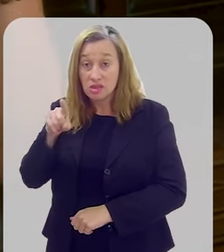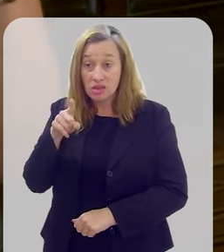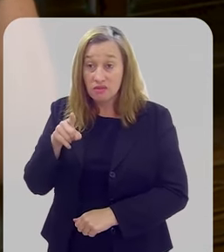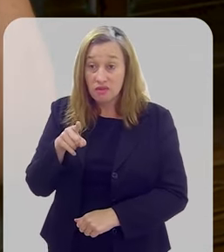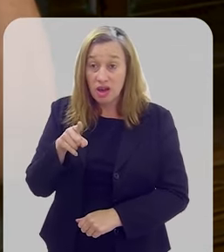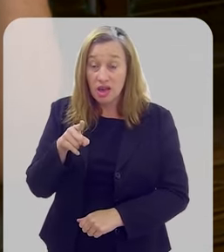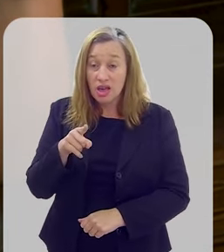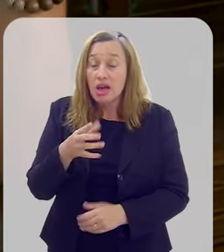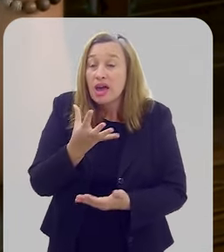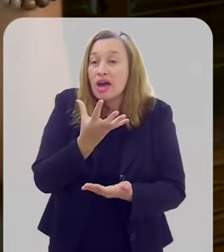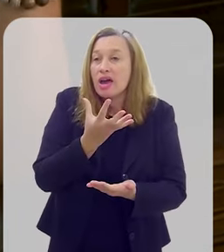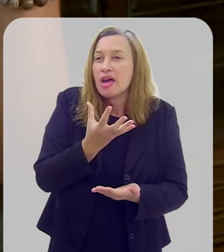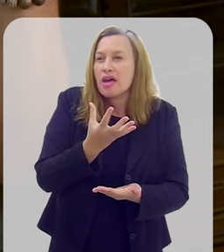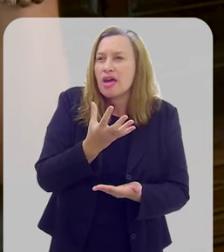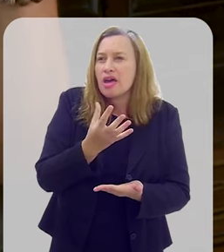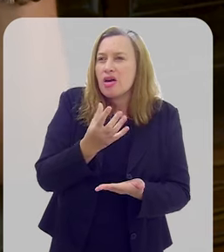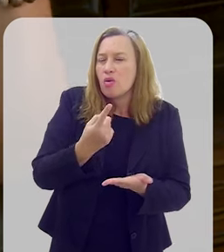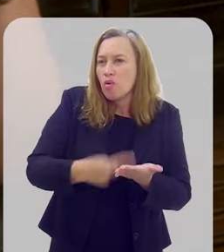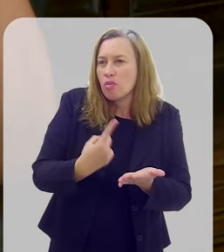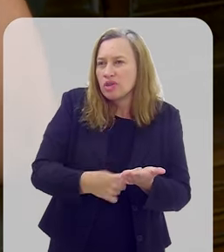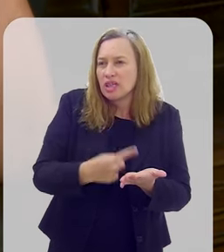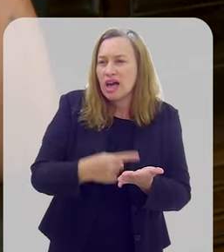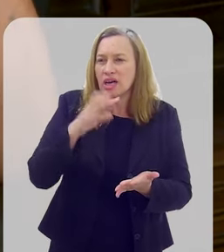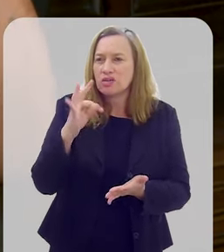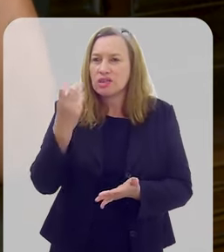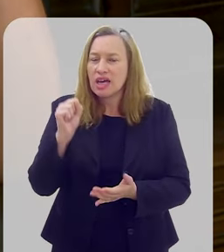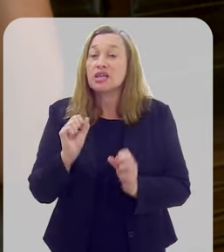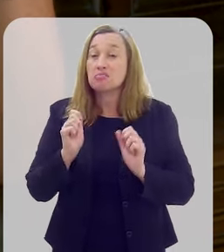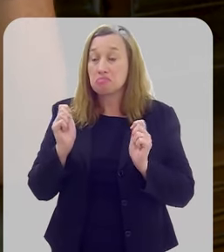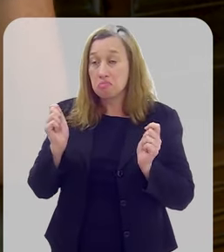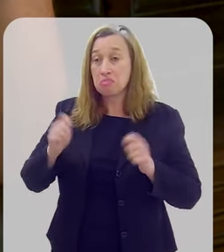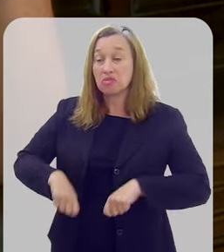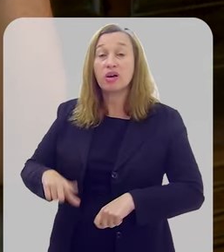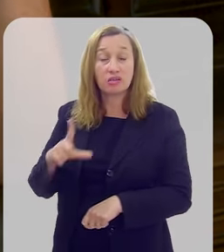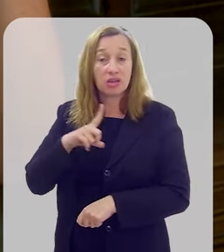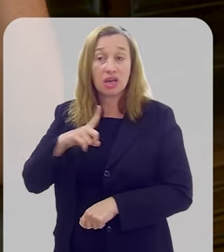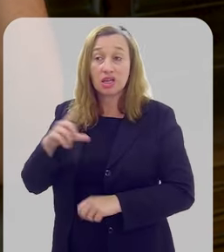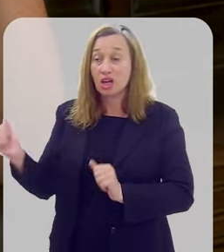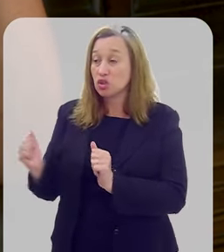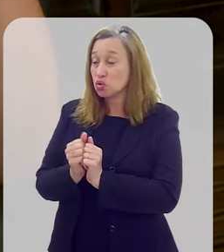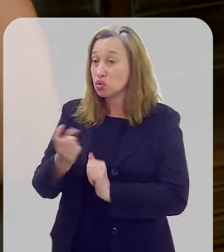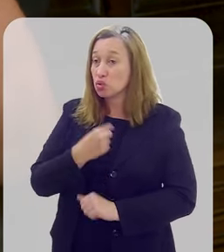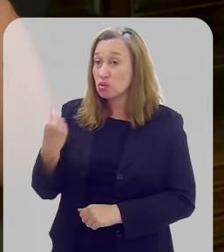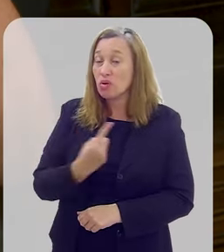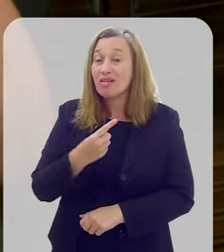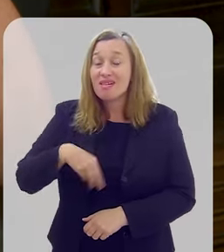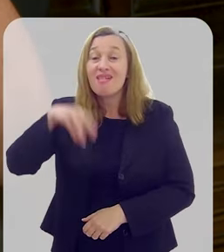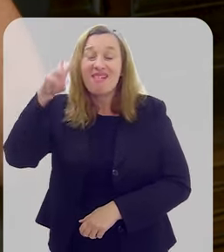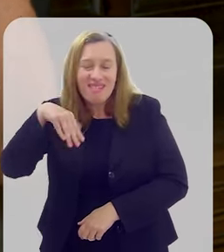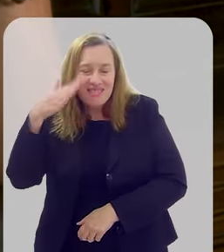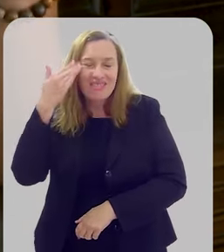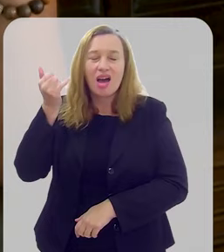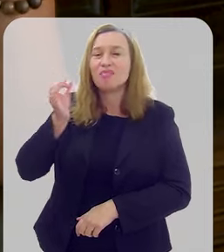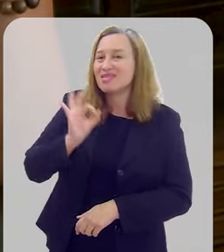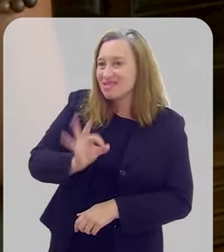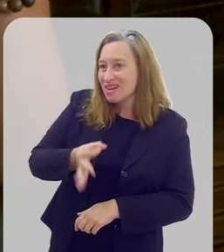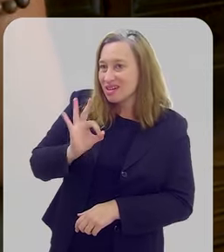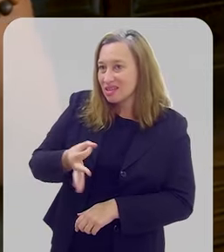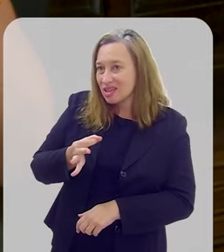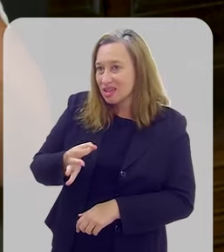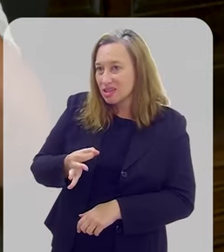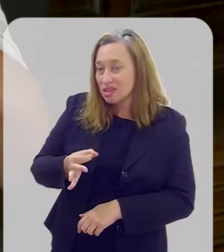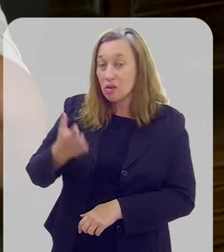taisinha taisinha vai bater um papo com você e você tem a possibilidade eh de estar conosco e quem sabe com